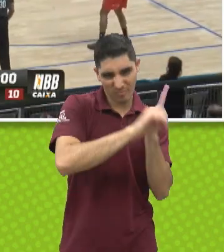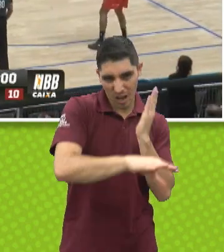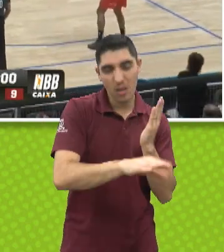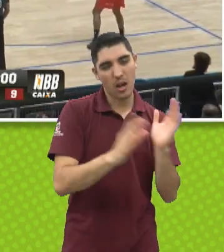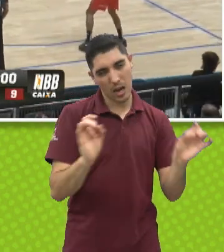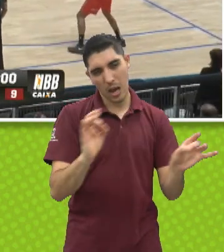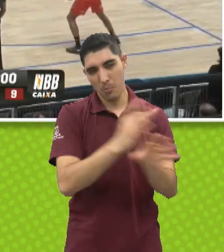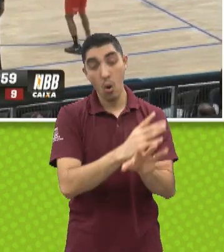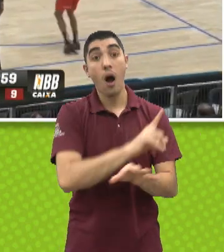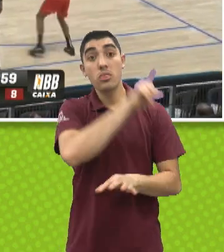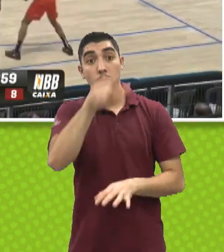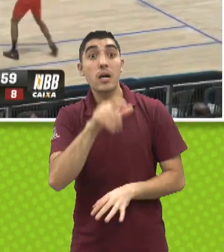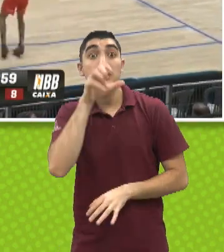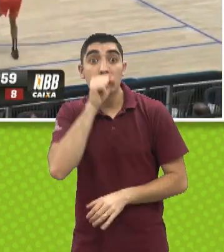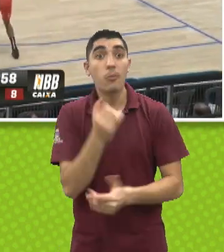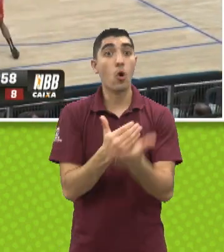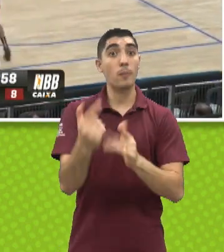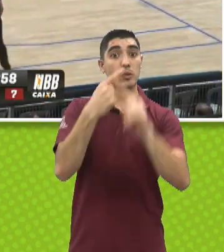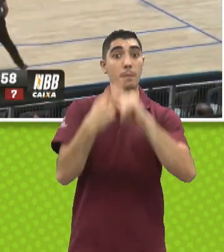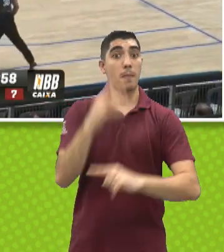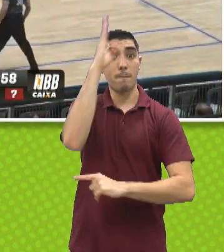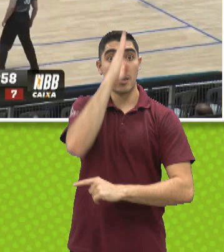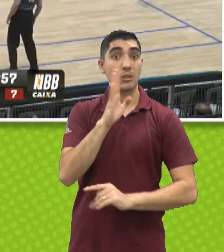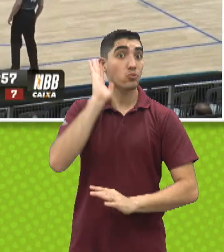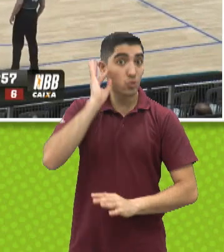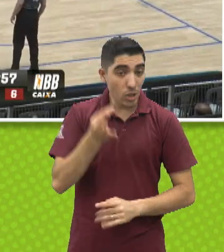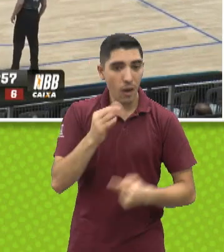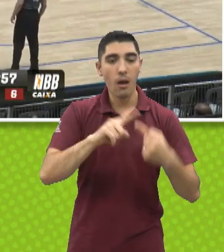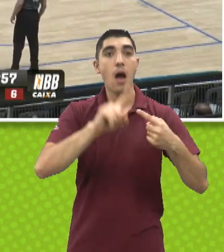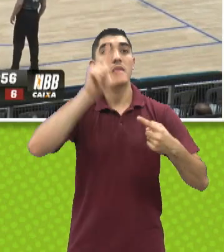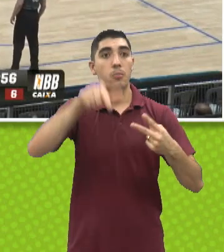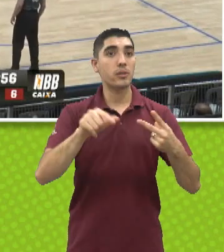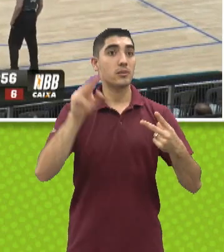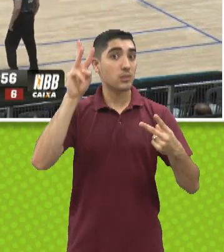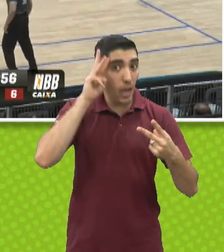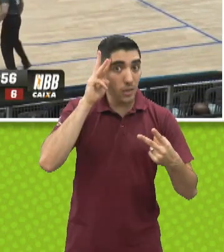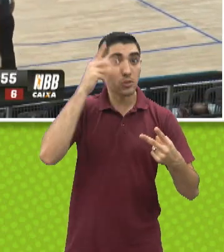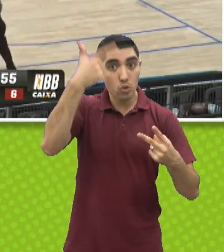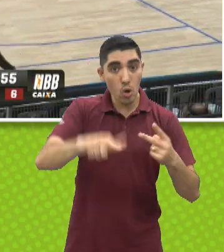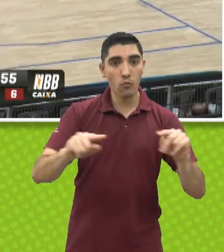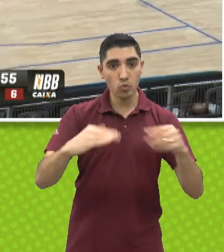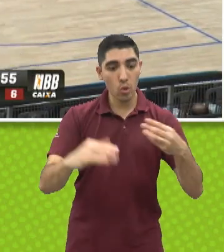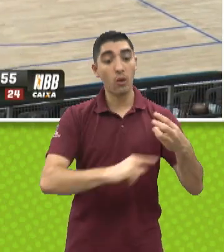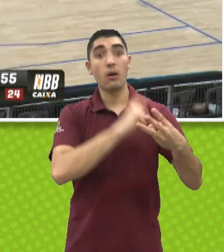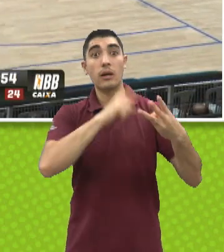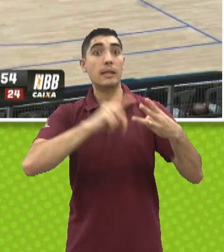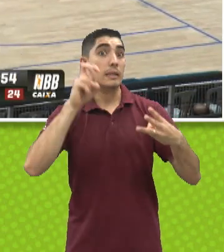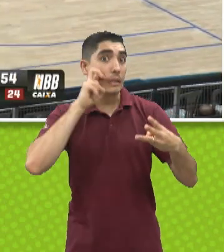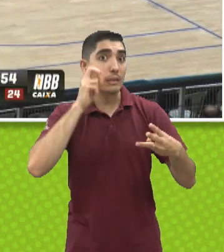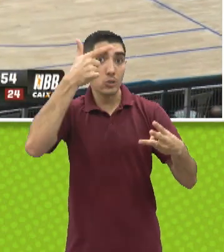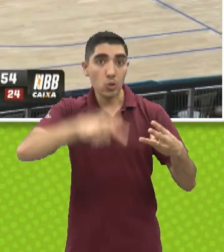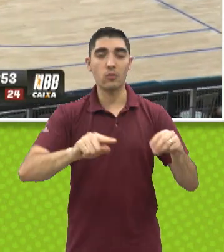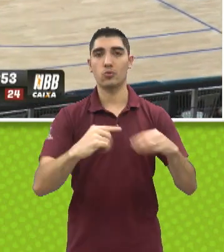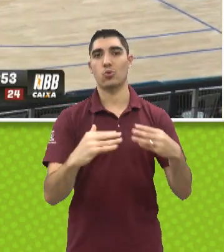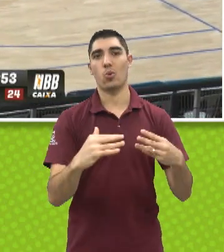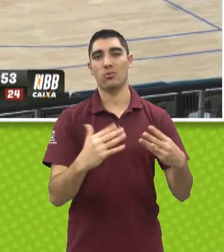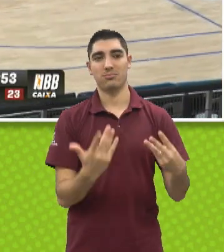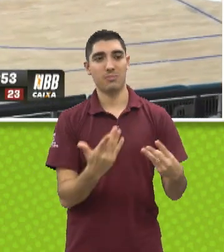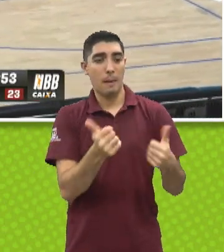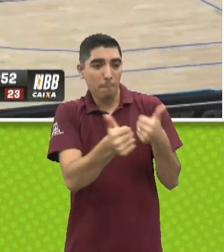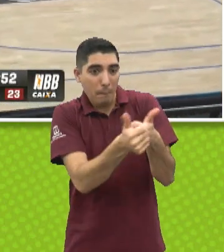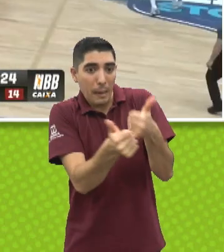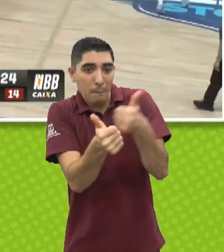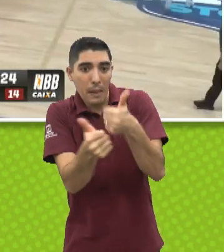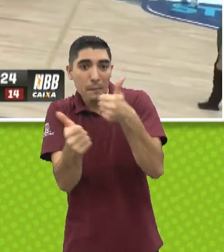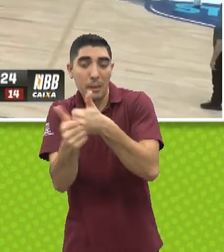depois, 2 dias depois teve outro jogo, depois teve mais outro jogo, então o calendário aí para o São José foi ingrato. É lógico que vai chegar um momento que não